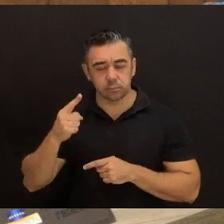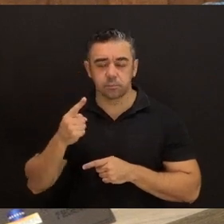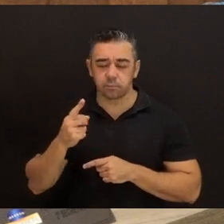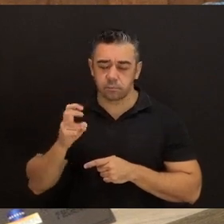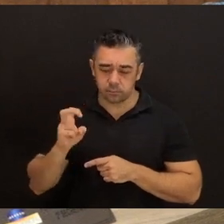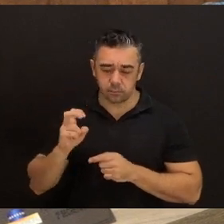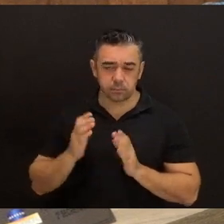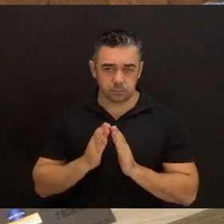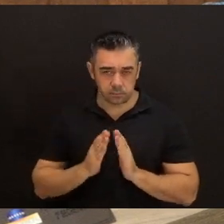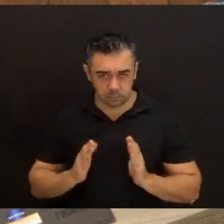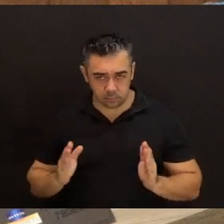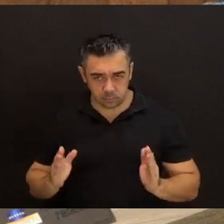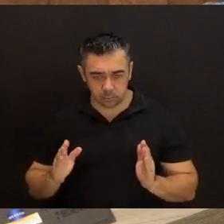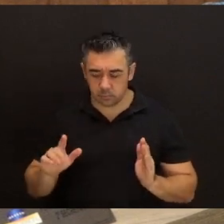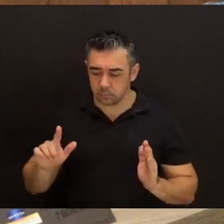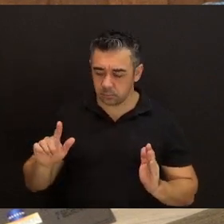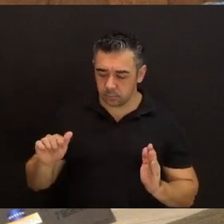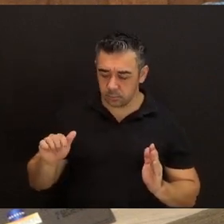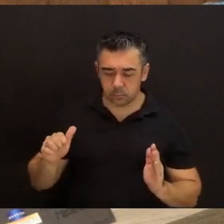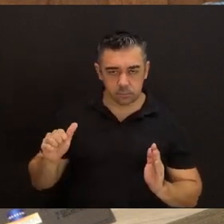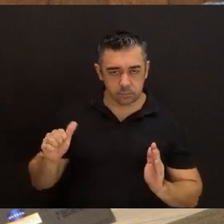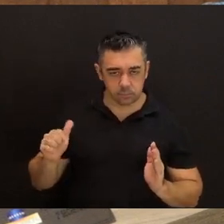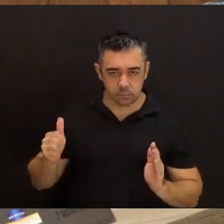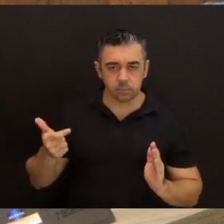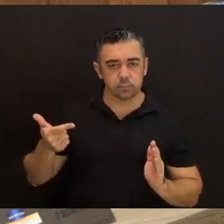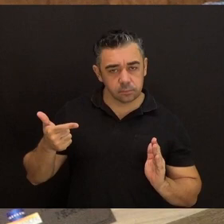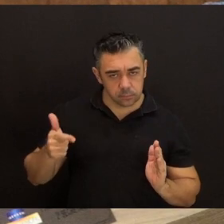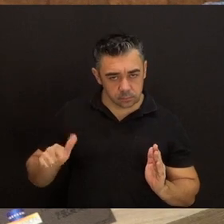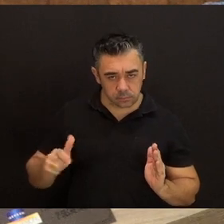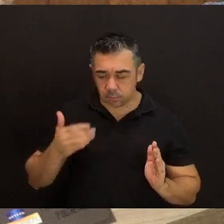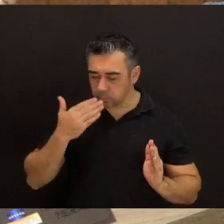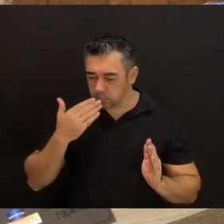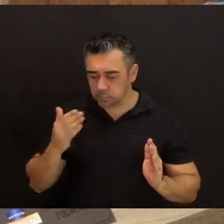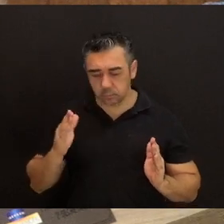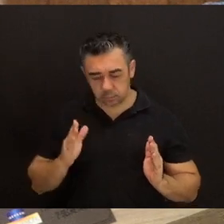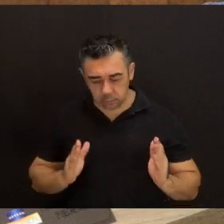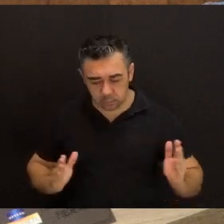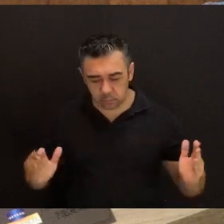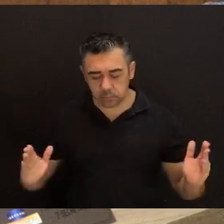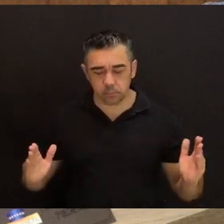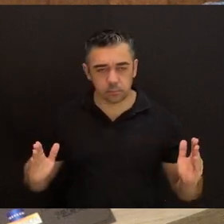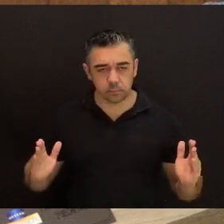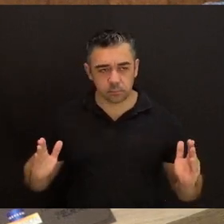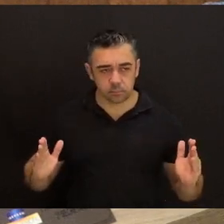dia 17/11 novamente pedido de prazo